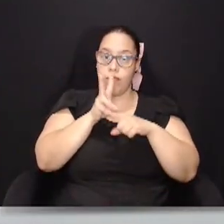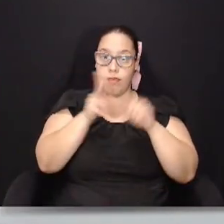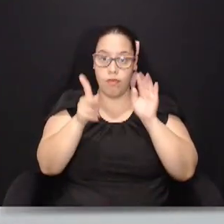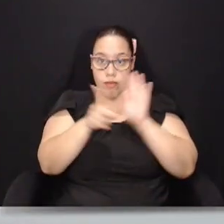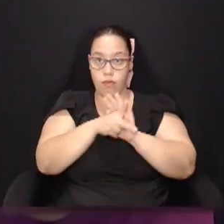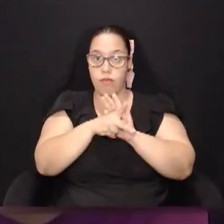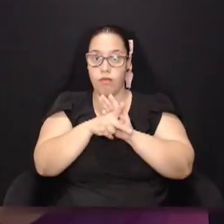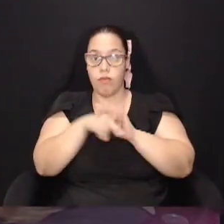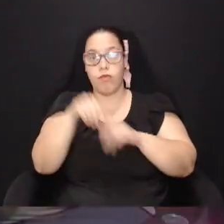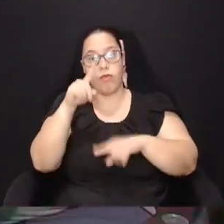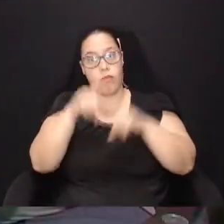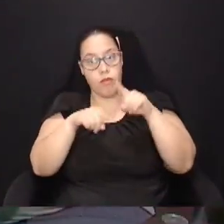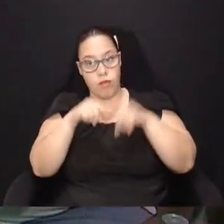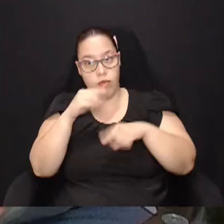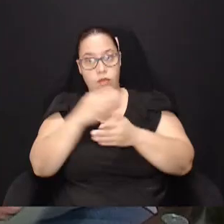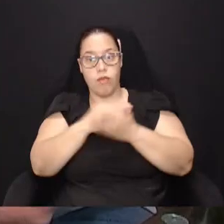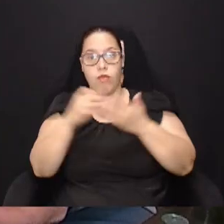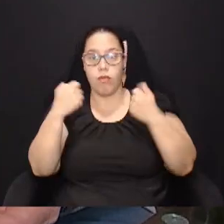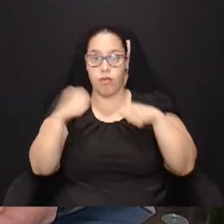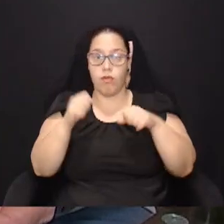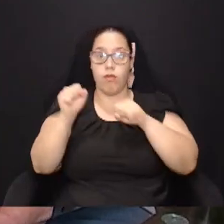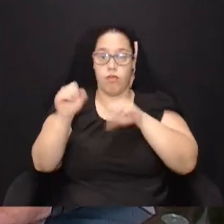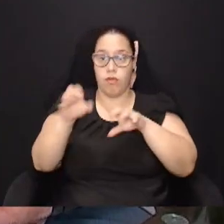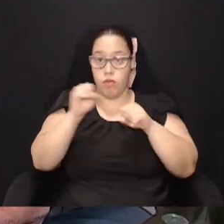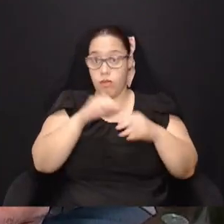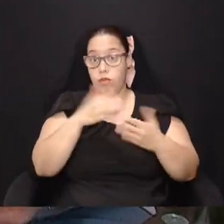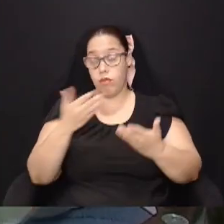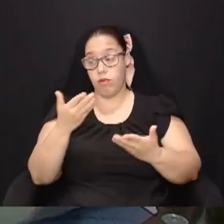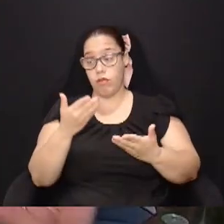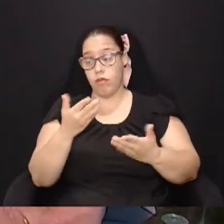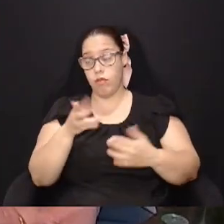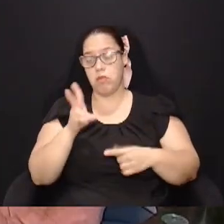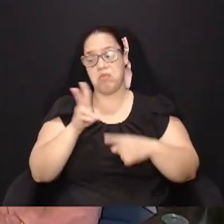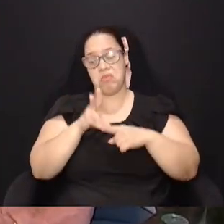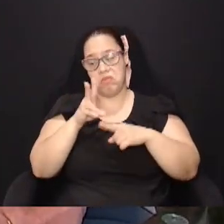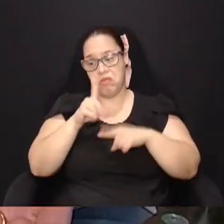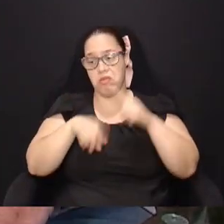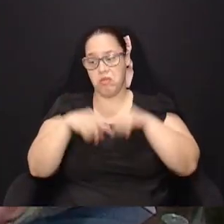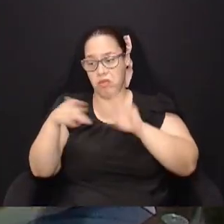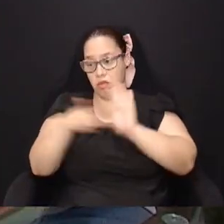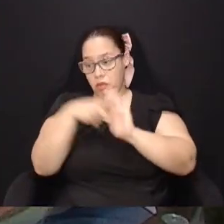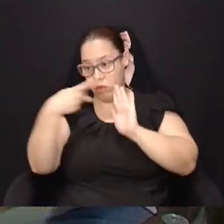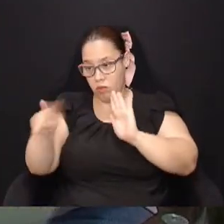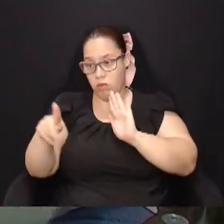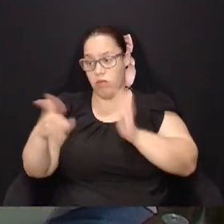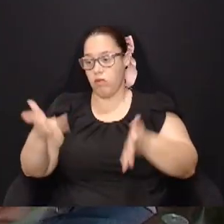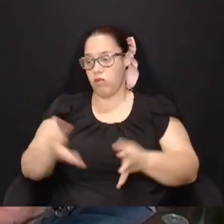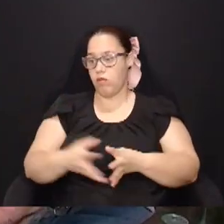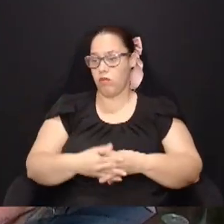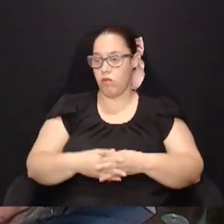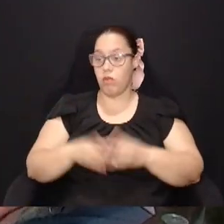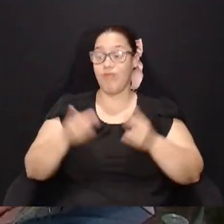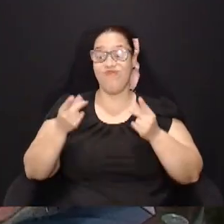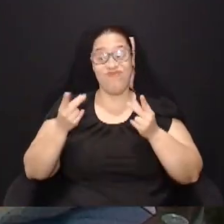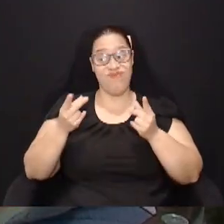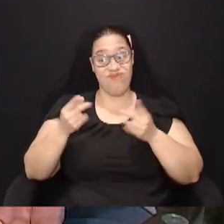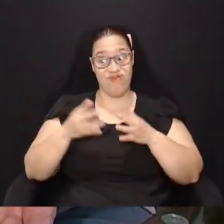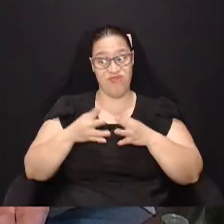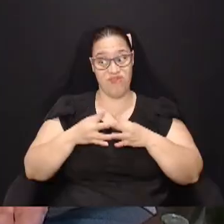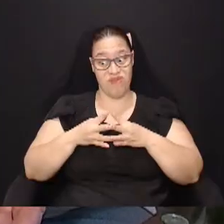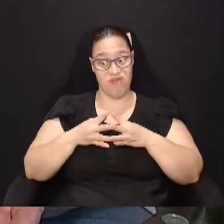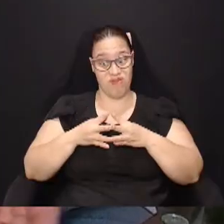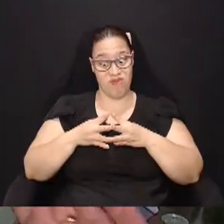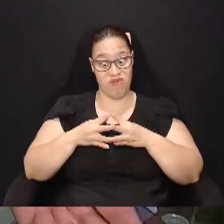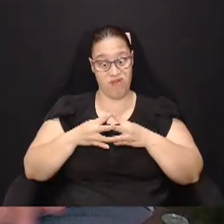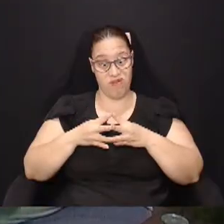cedo a gente precisa ensinar isso, né? A você cuidar das tuas coisas. As coisas têm um preço, as coisas têm um valor. Então,